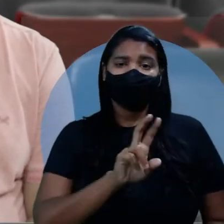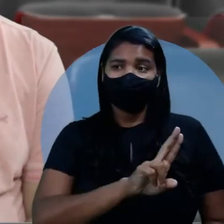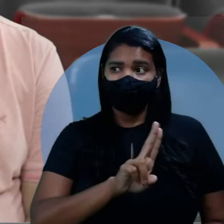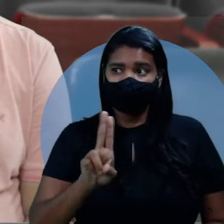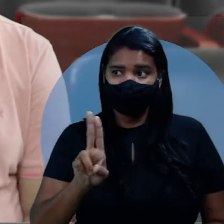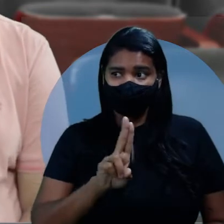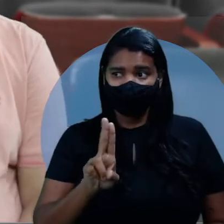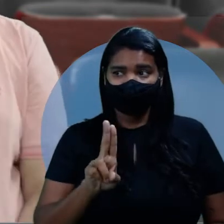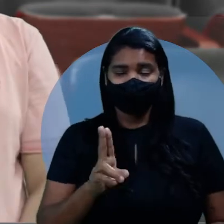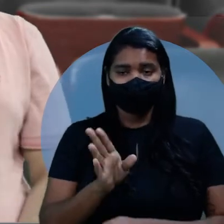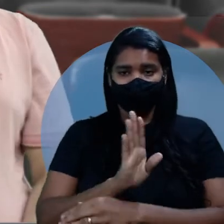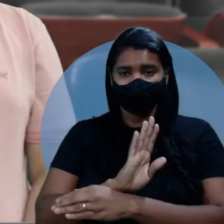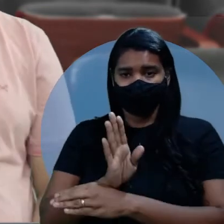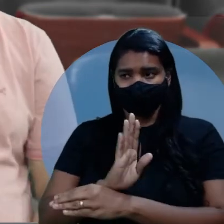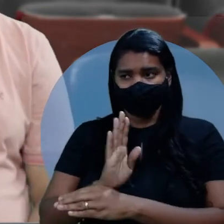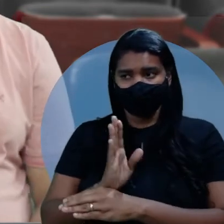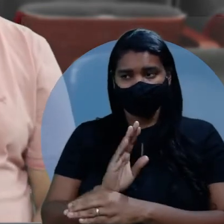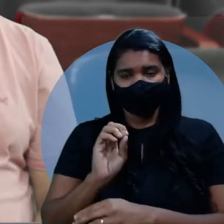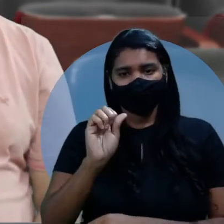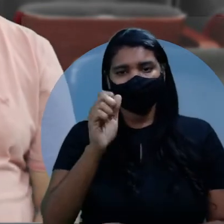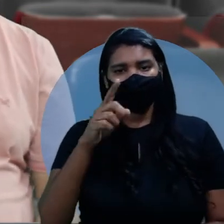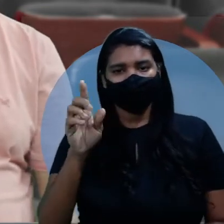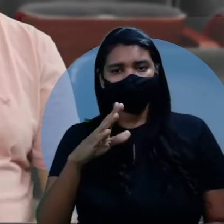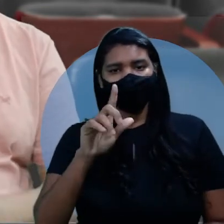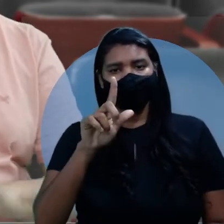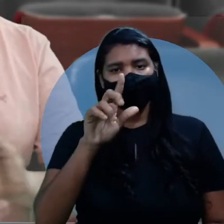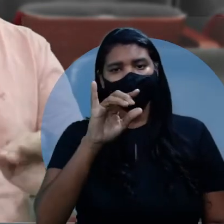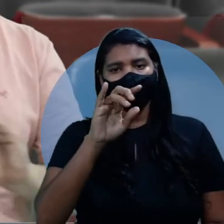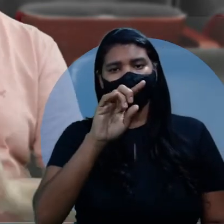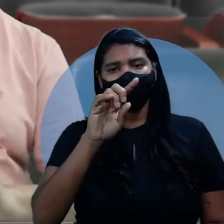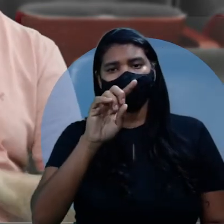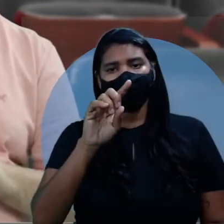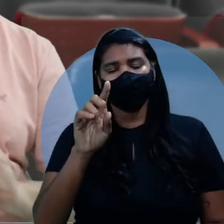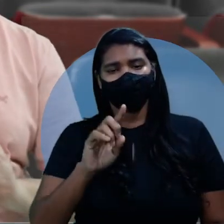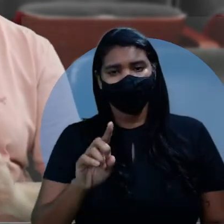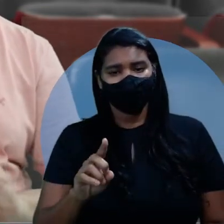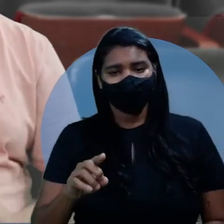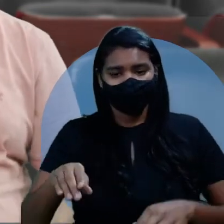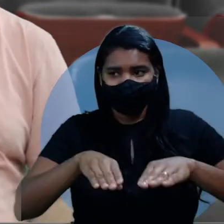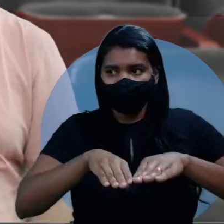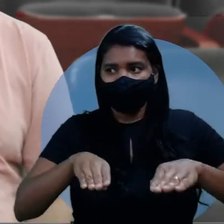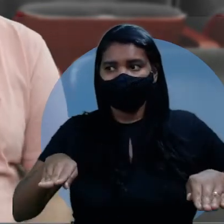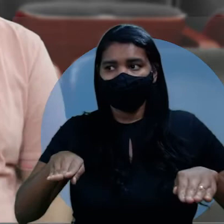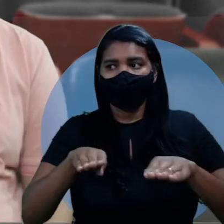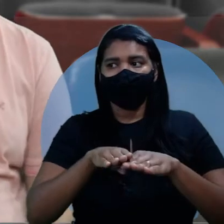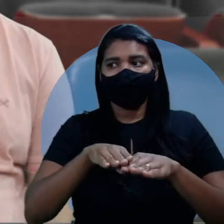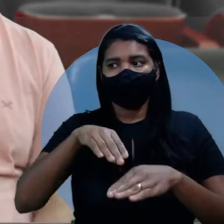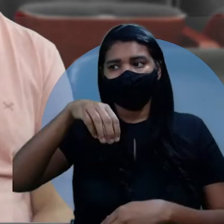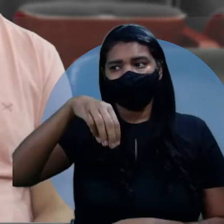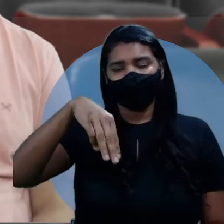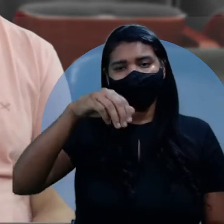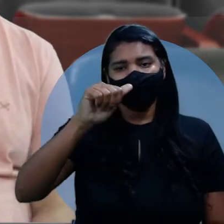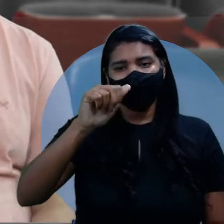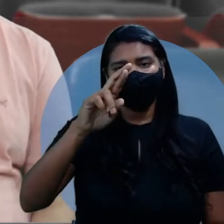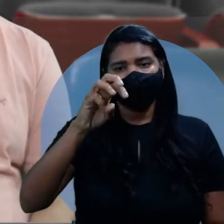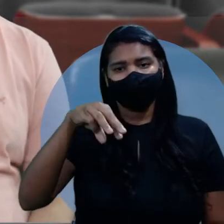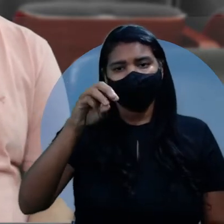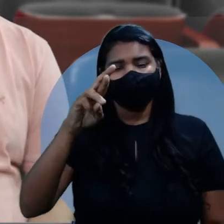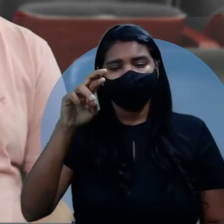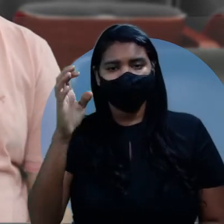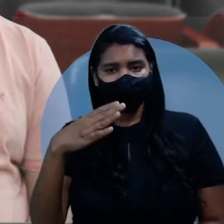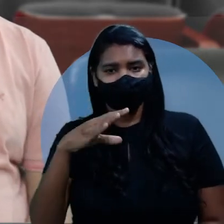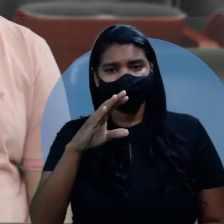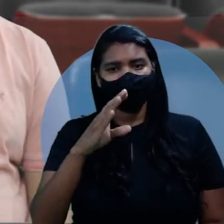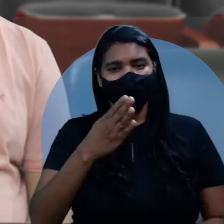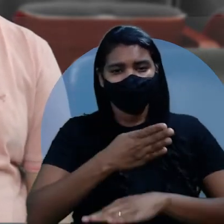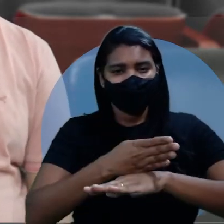nome ao cinema, né? O Cinema São Luís. E o piso é de mármore branco, as paredes tem revestimento em